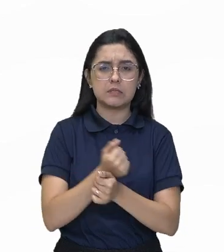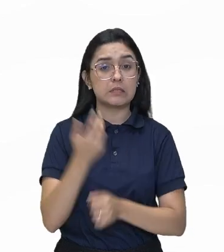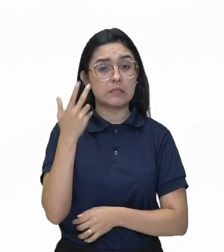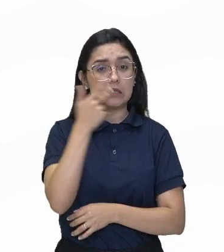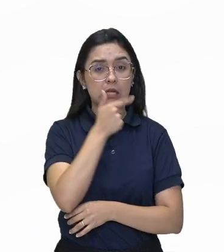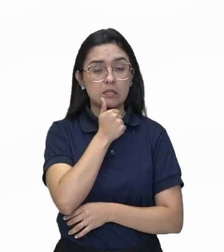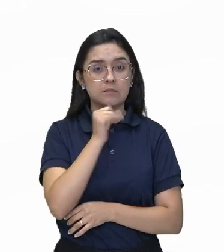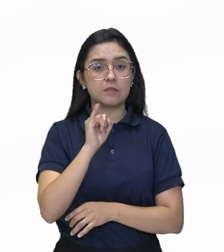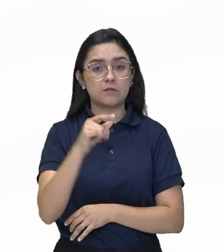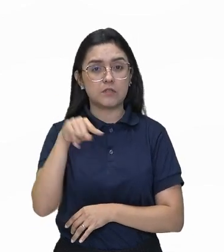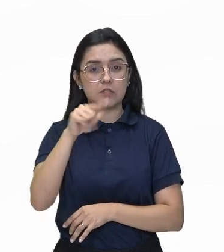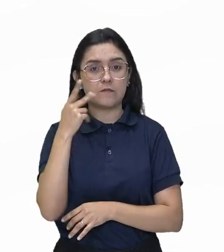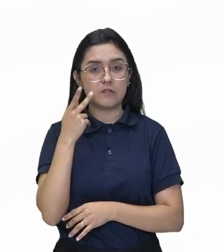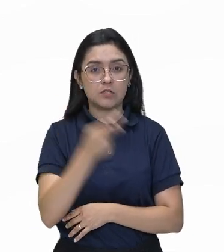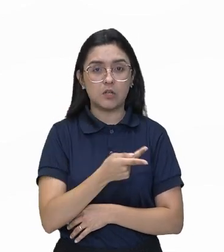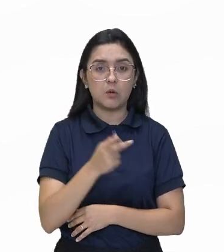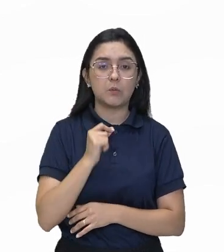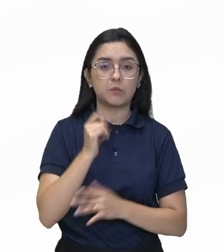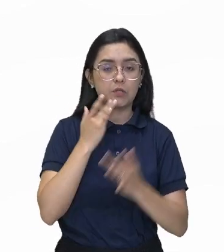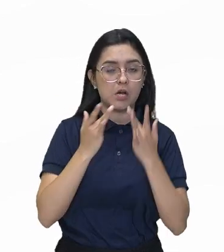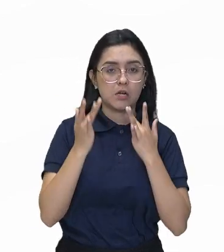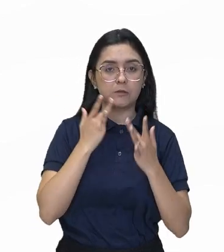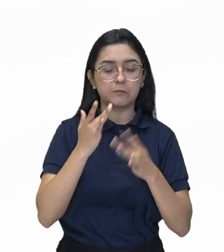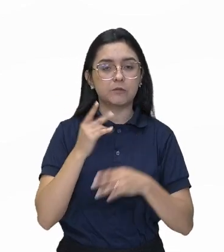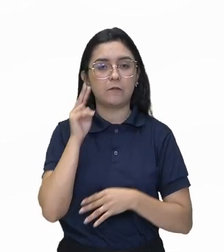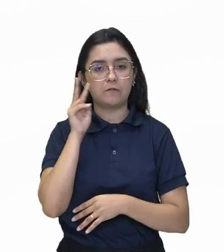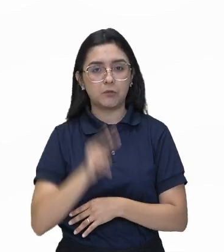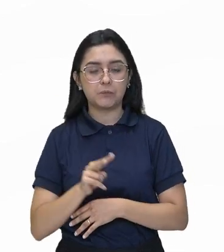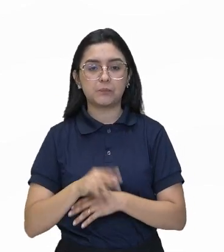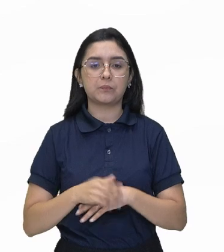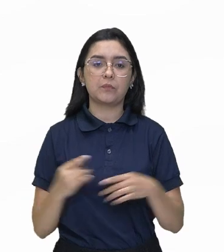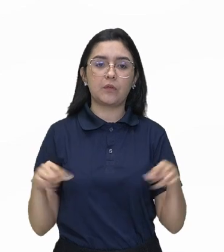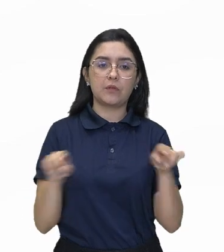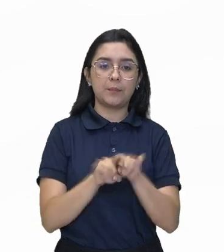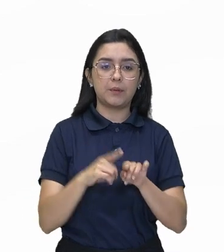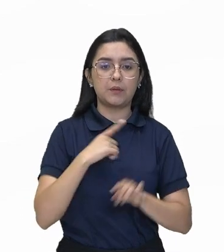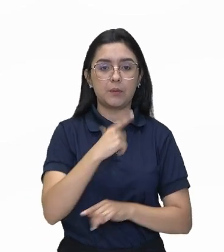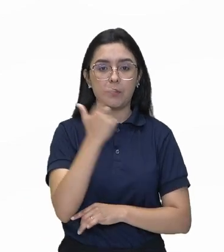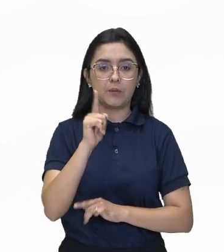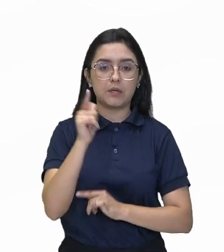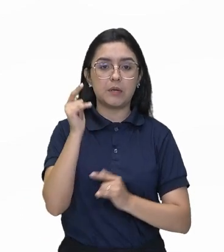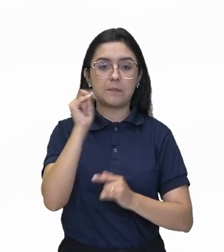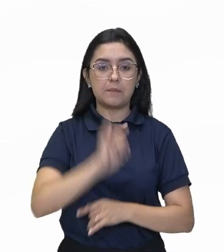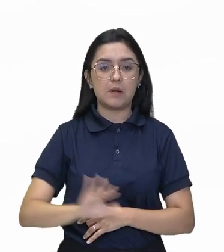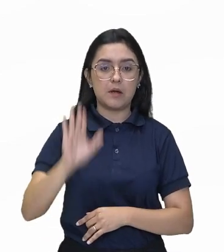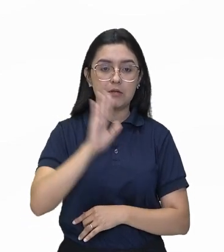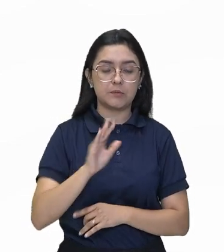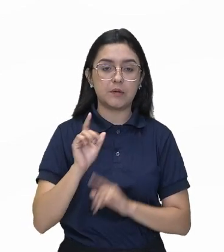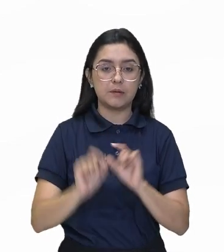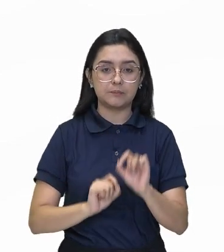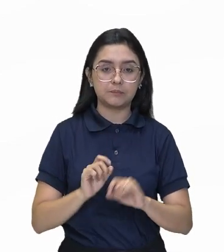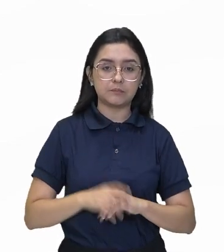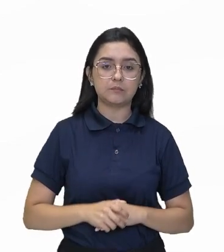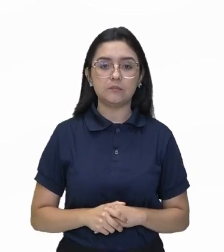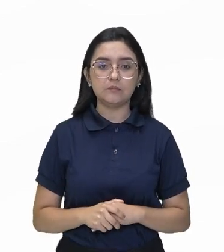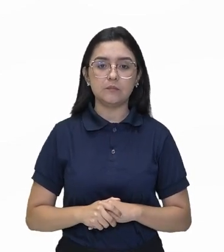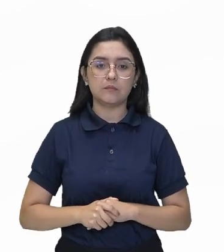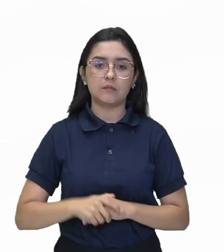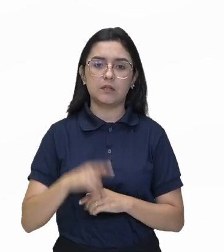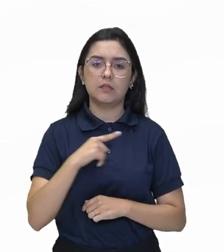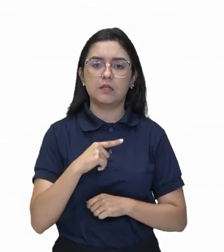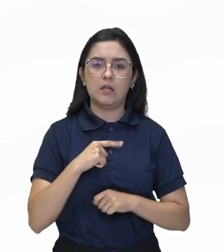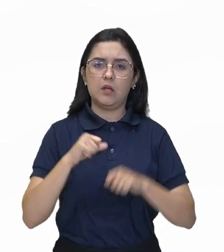o teatro, certo? E aqui nós temos uma outra imagem que nos remete justamente mais amplo,